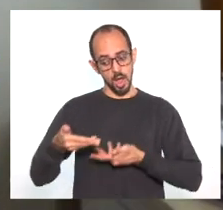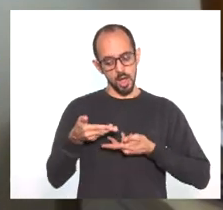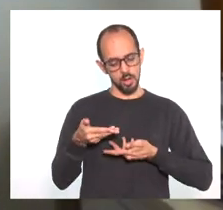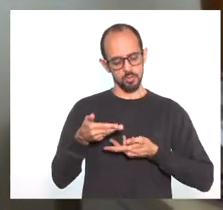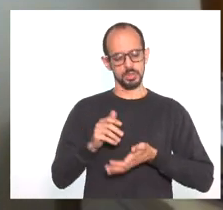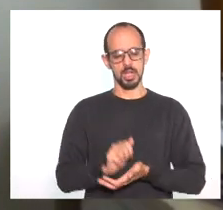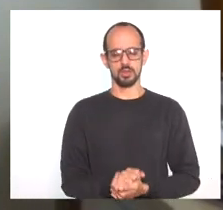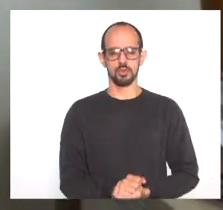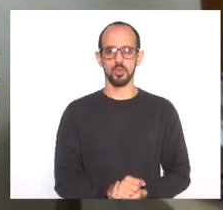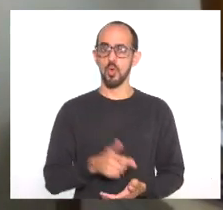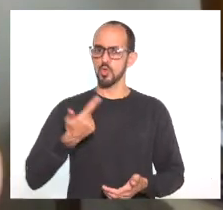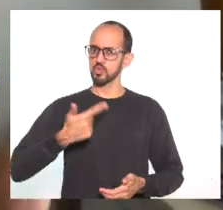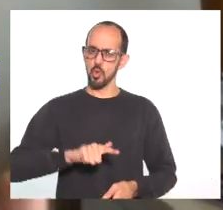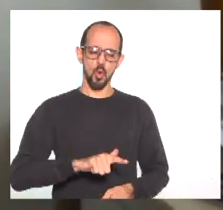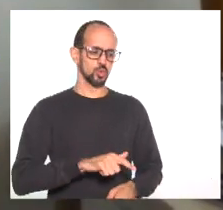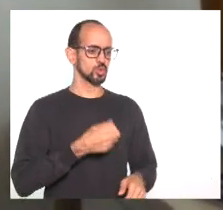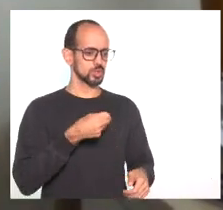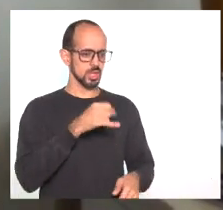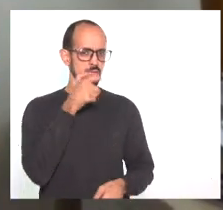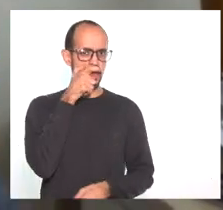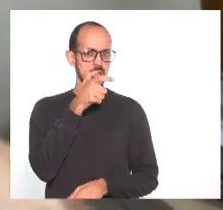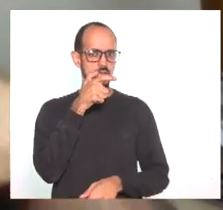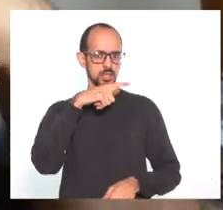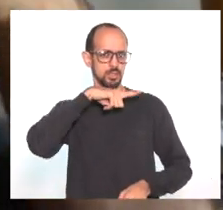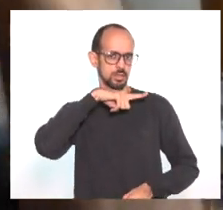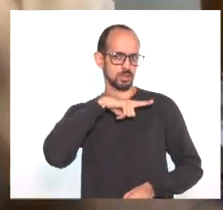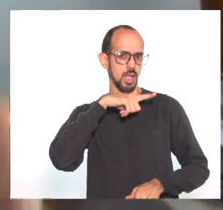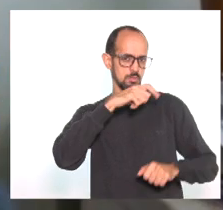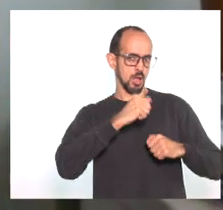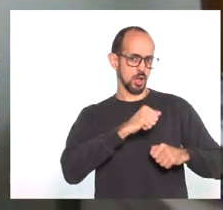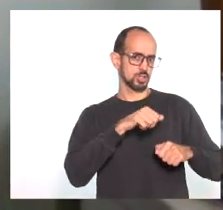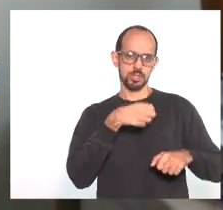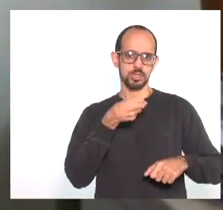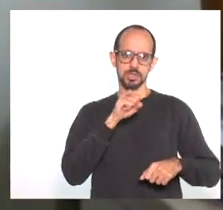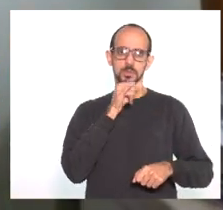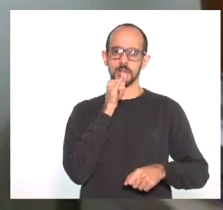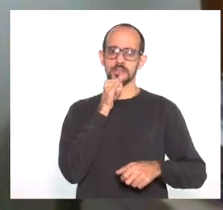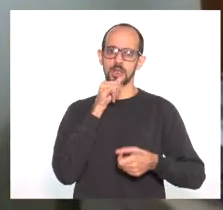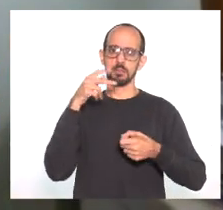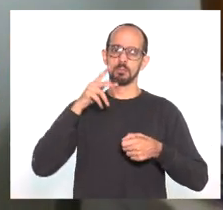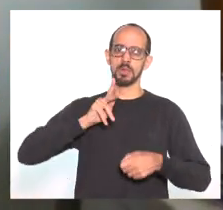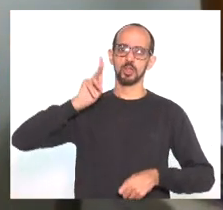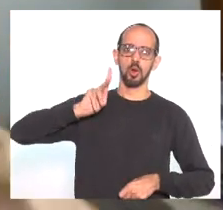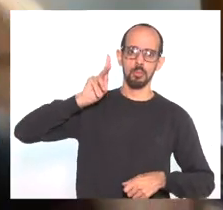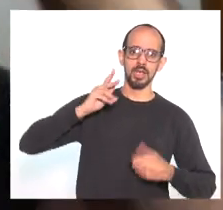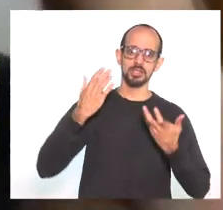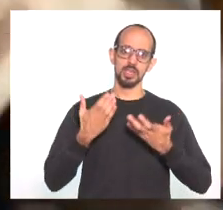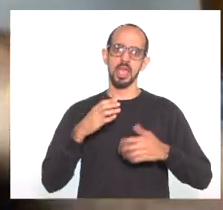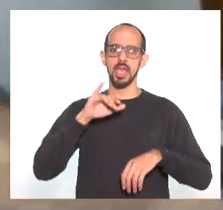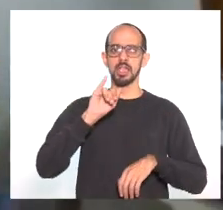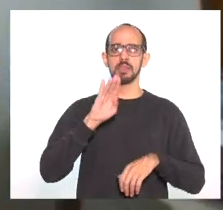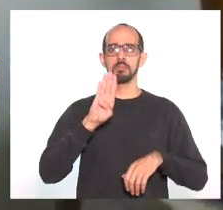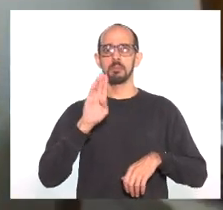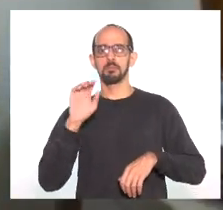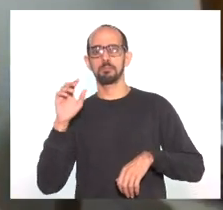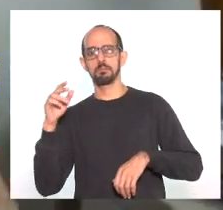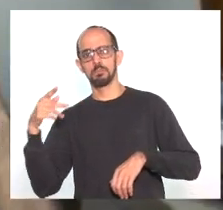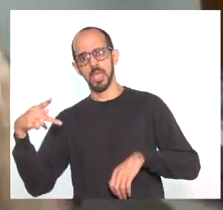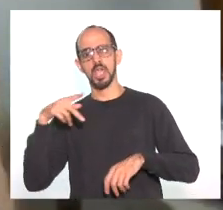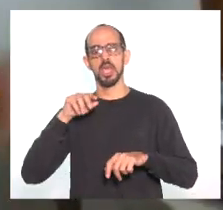presentes. O restante, se tiver interesse, a Petrobras quiser participar, se o IBP quiser participar, a Fijan,